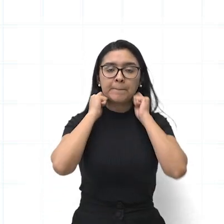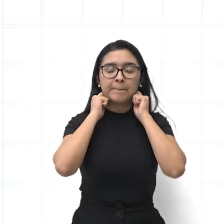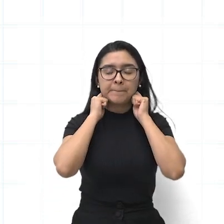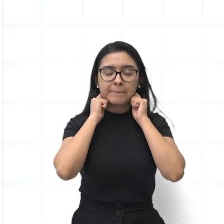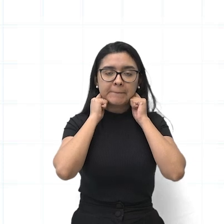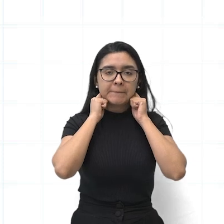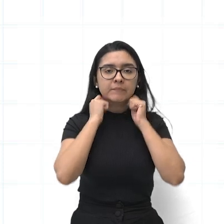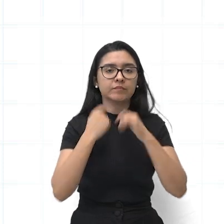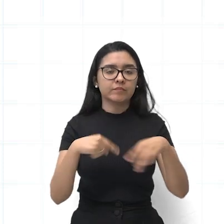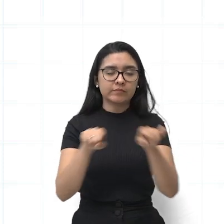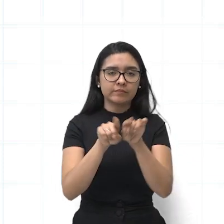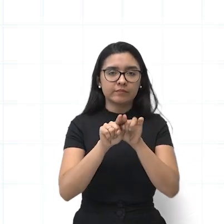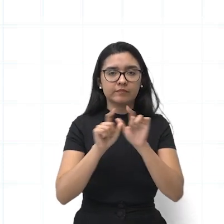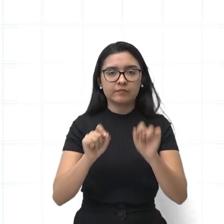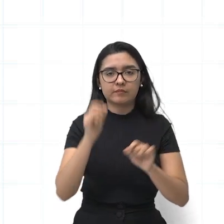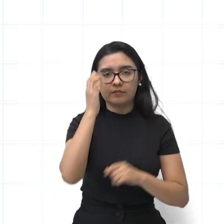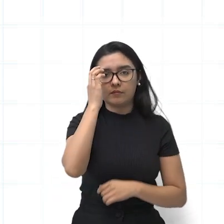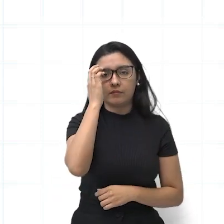também seja